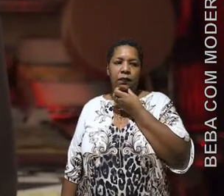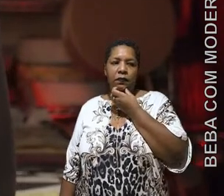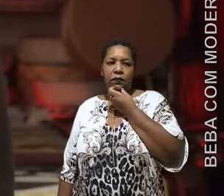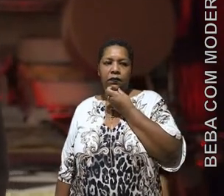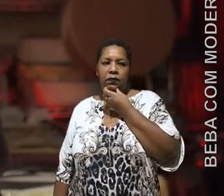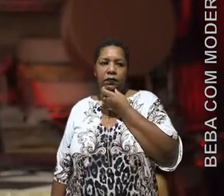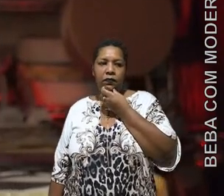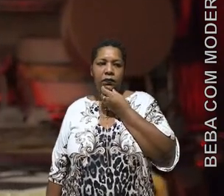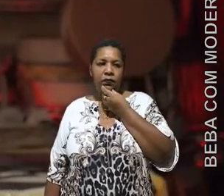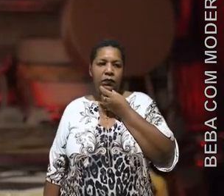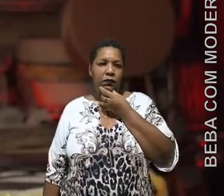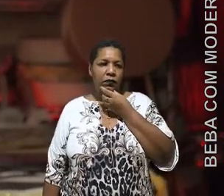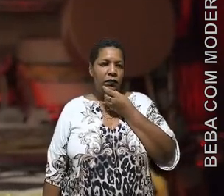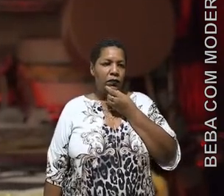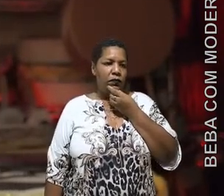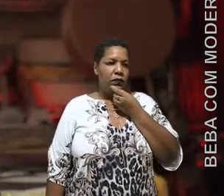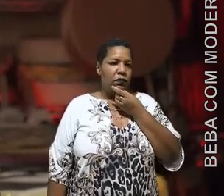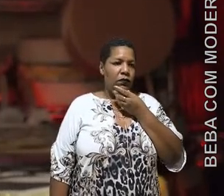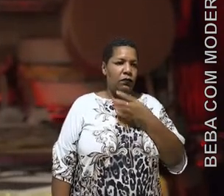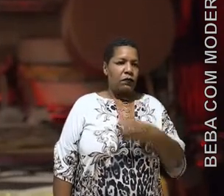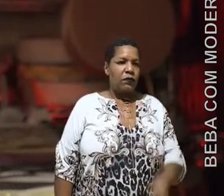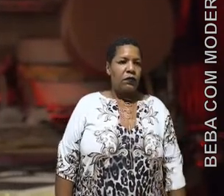em Santa Luzia